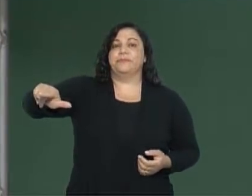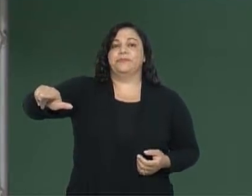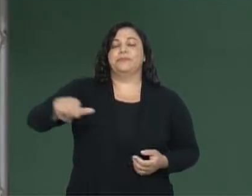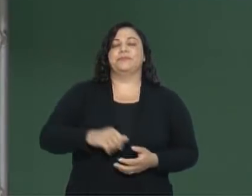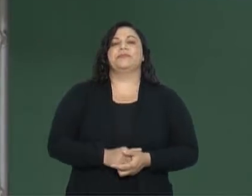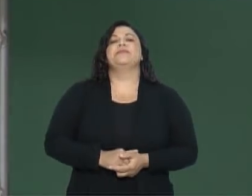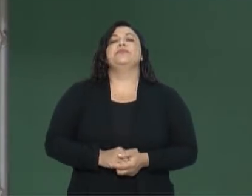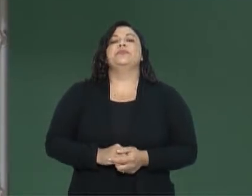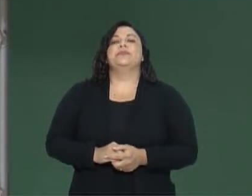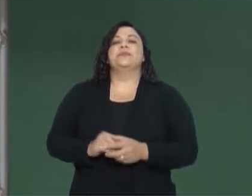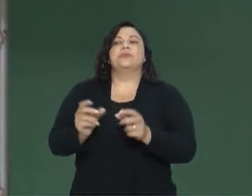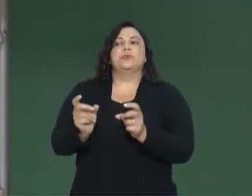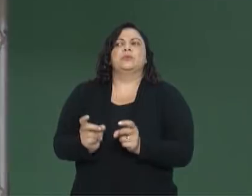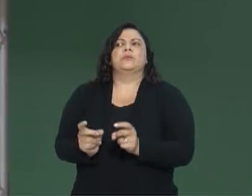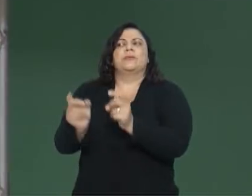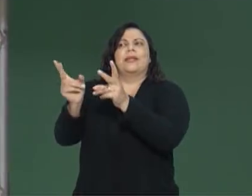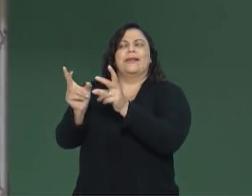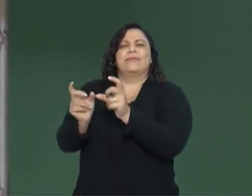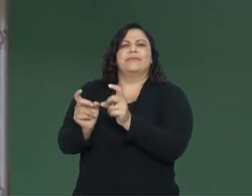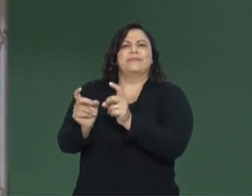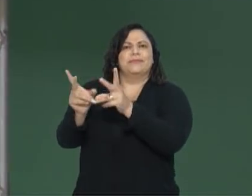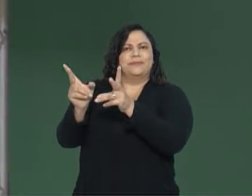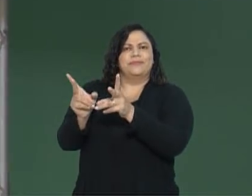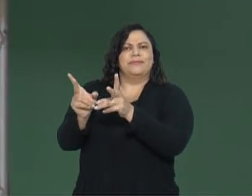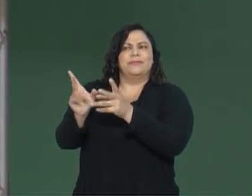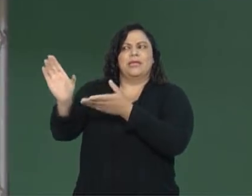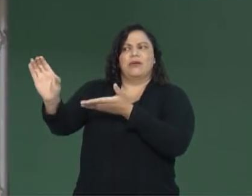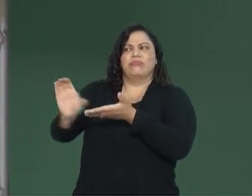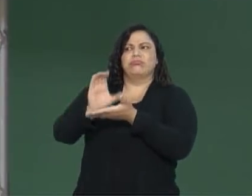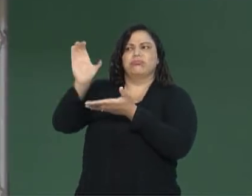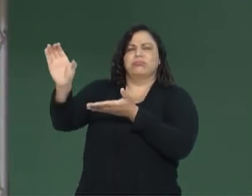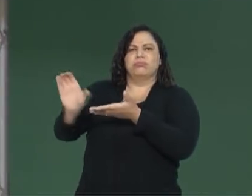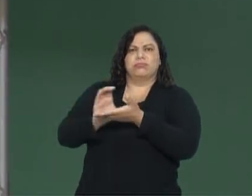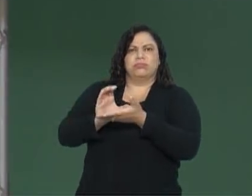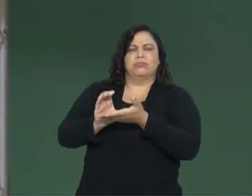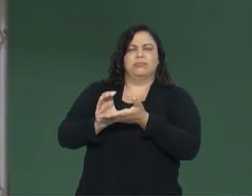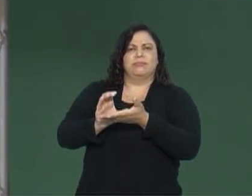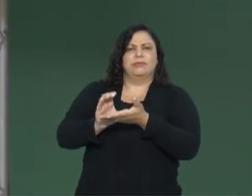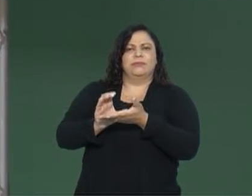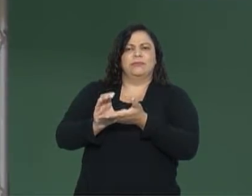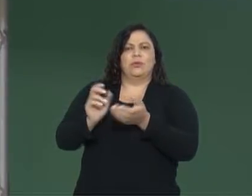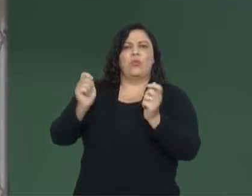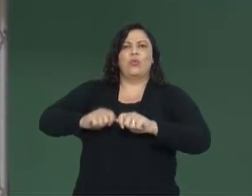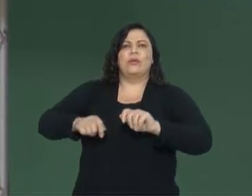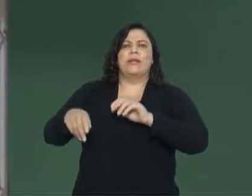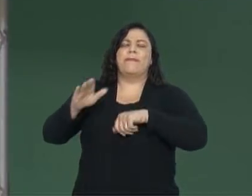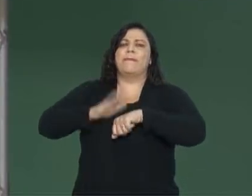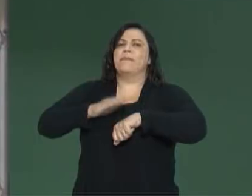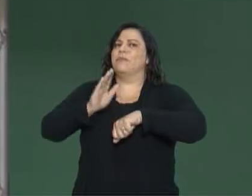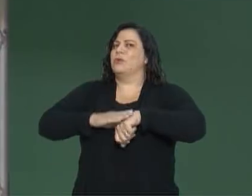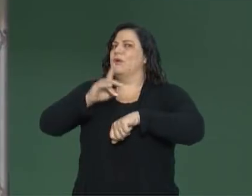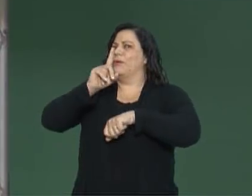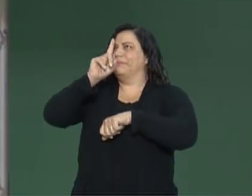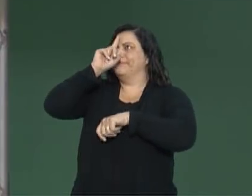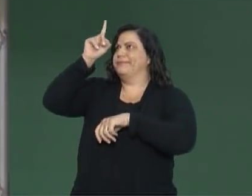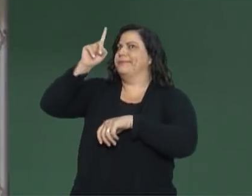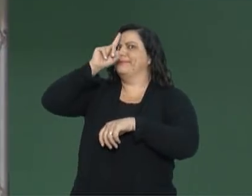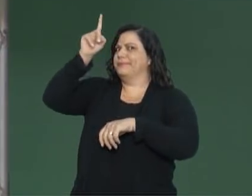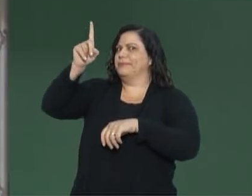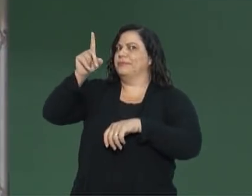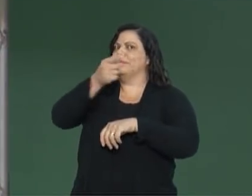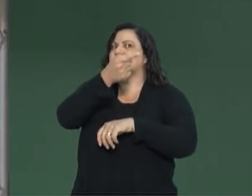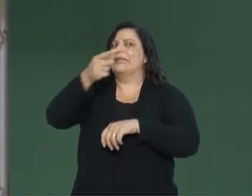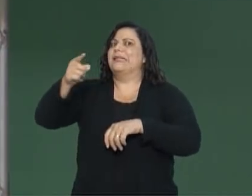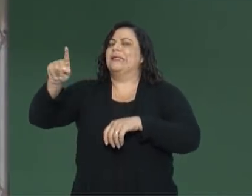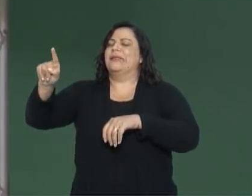exportação. Mas exportar o quê? O que eu invento, não a empresa que vem de fora